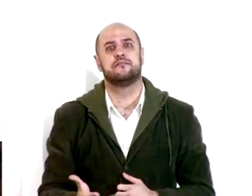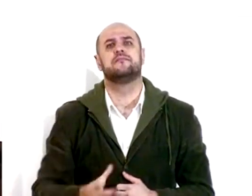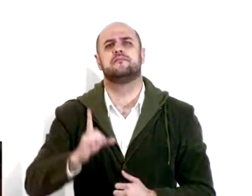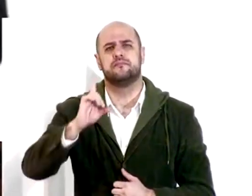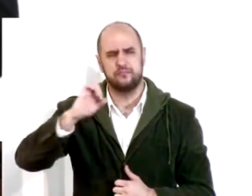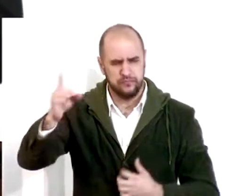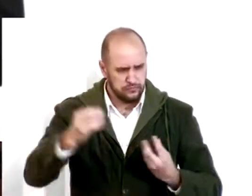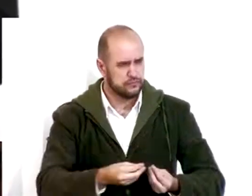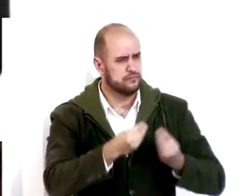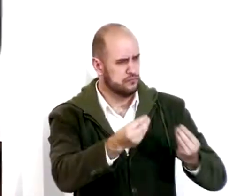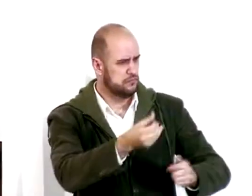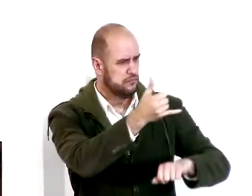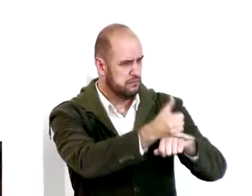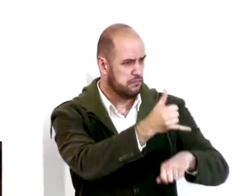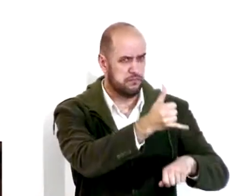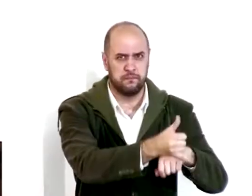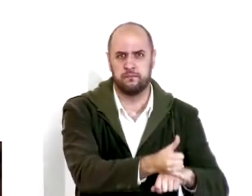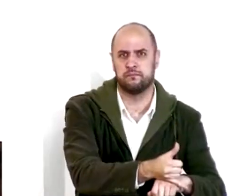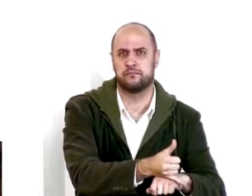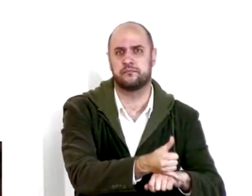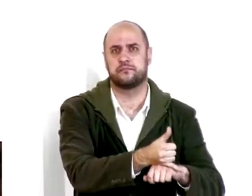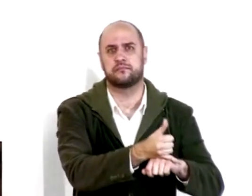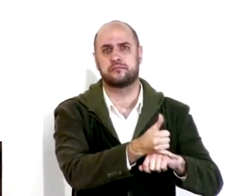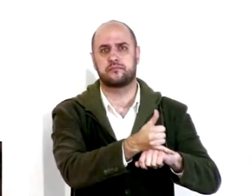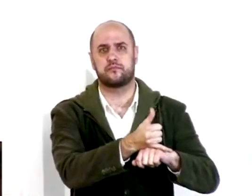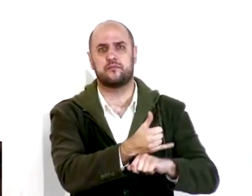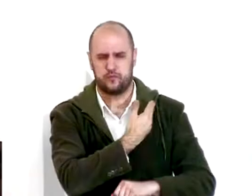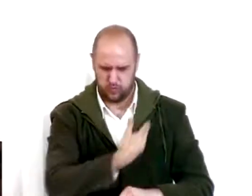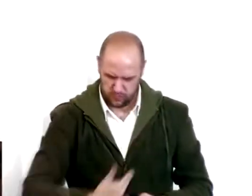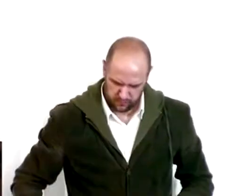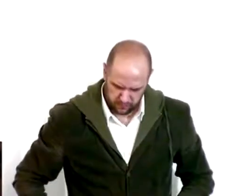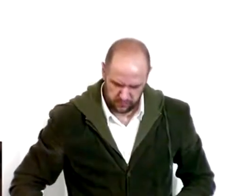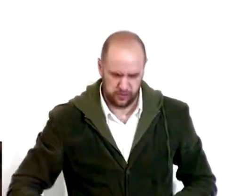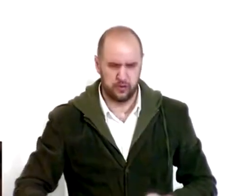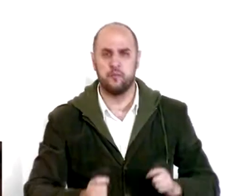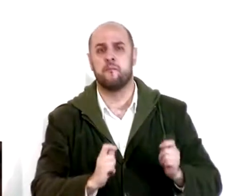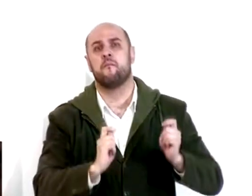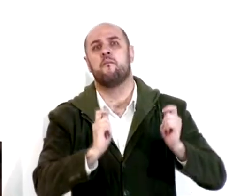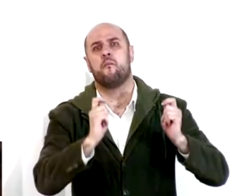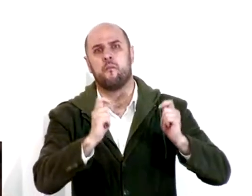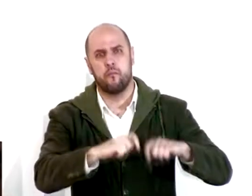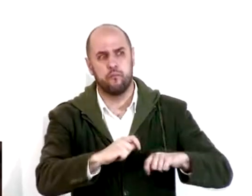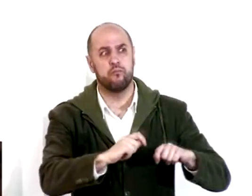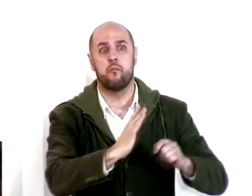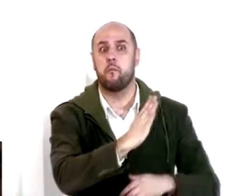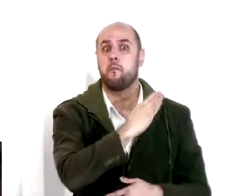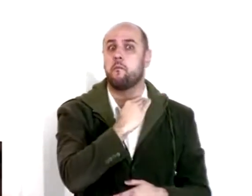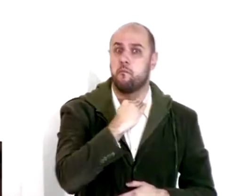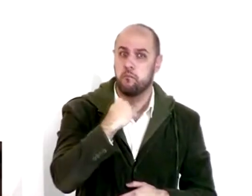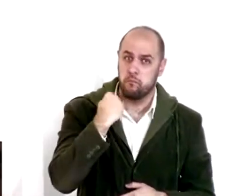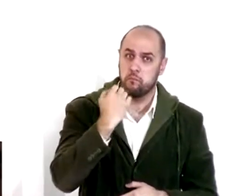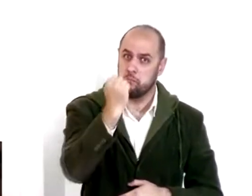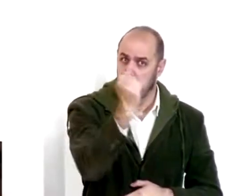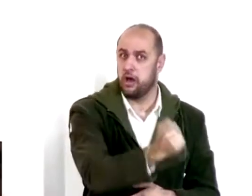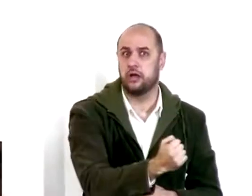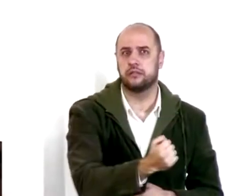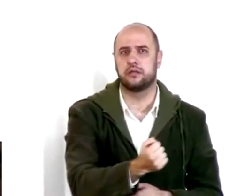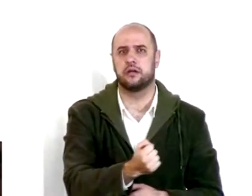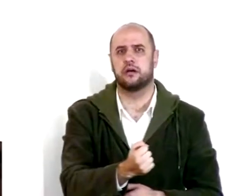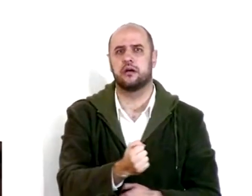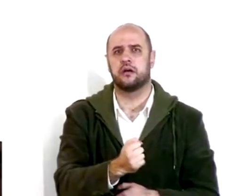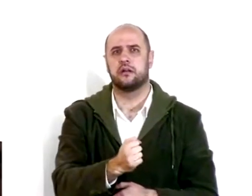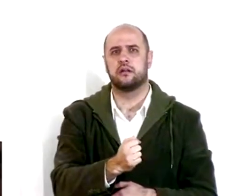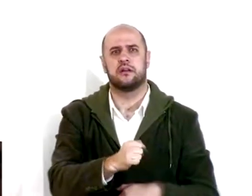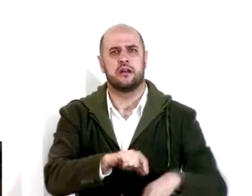deu autoridade aos governantes de estabelecer a morte como